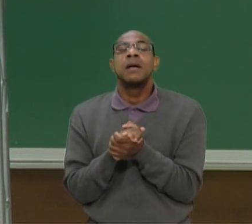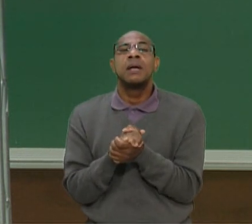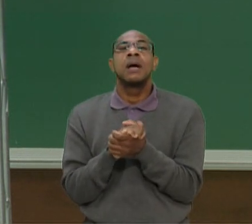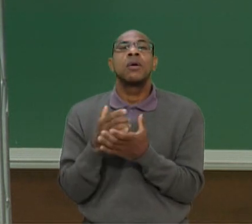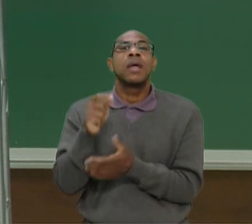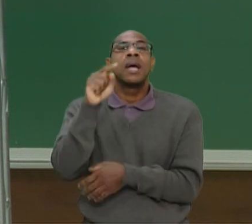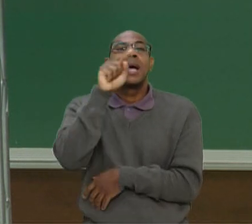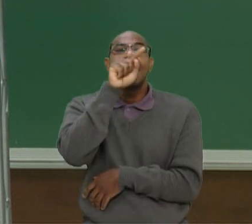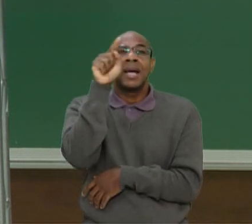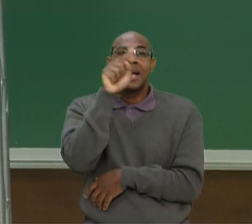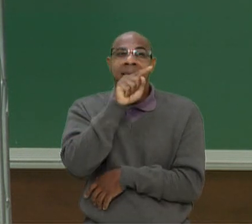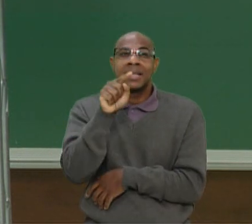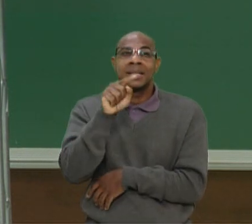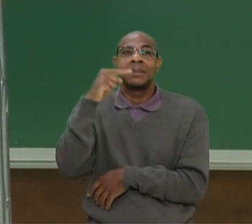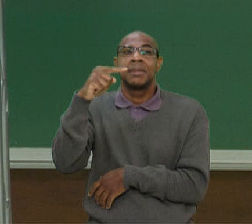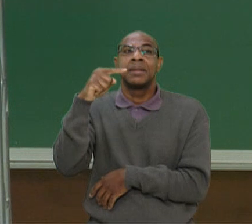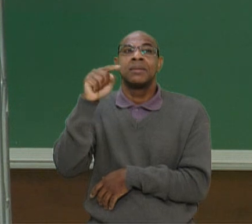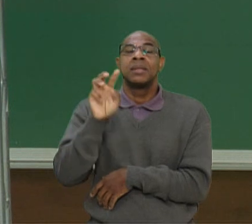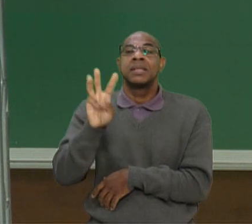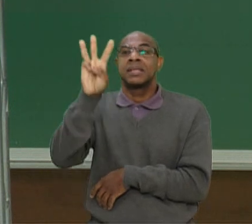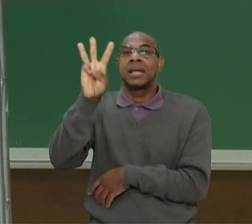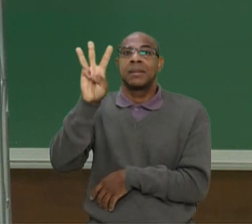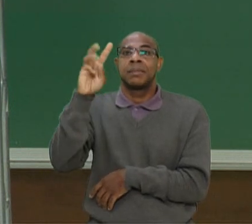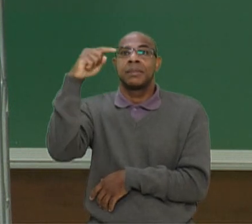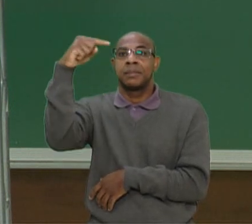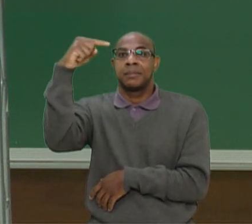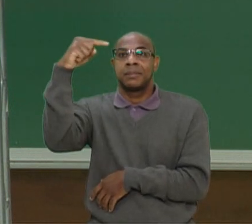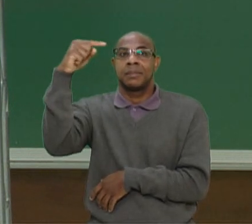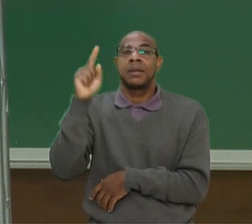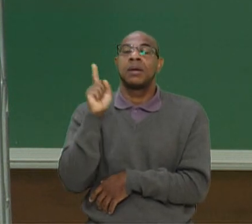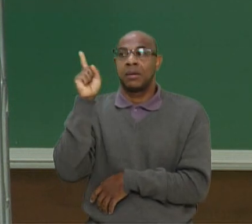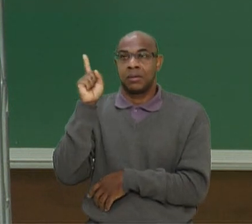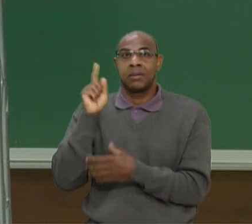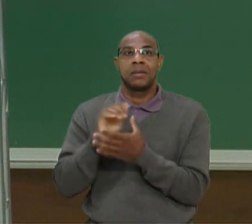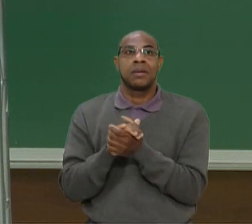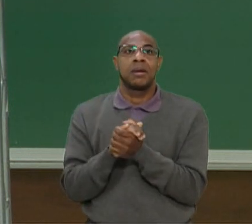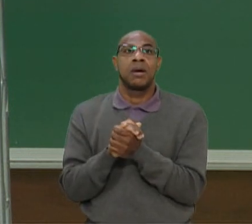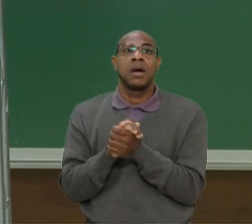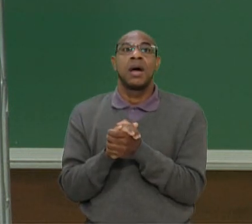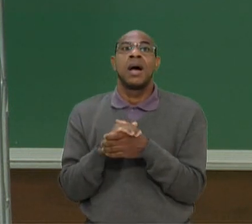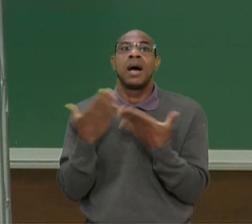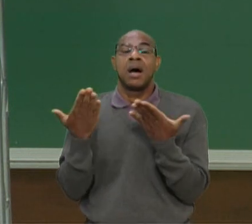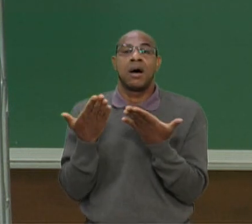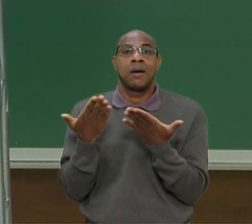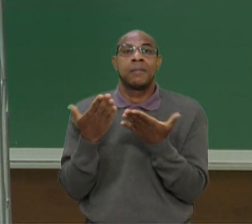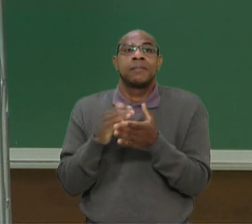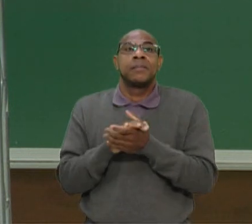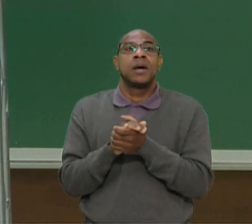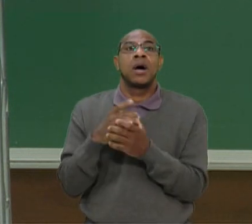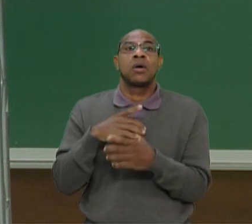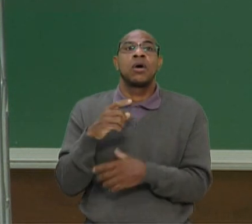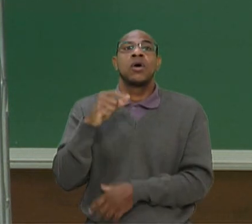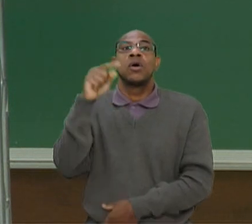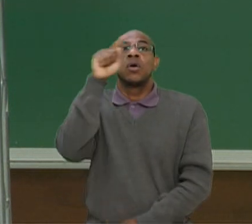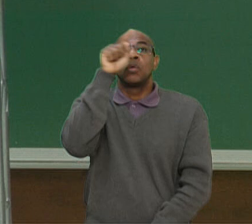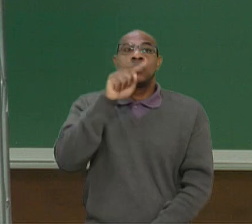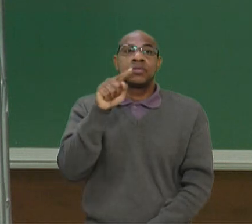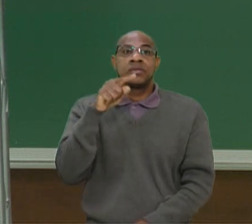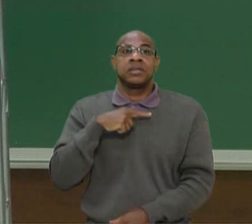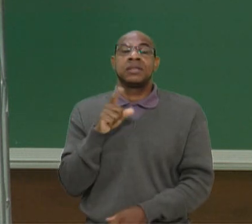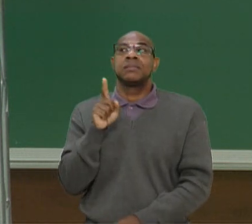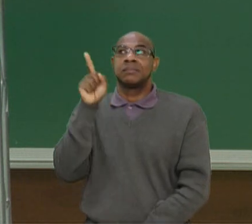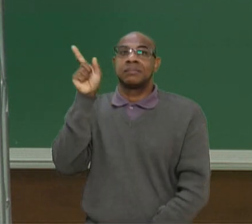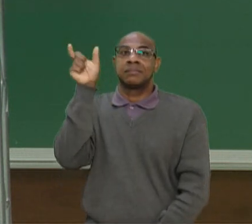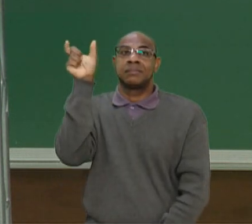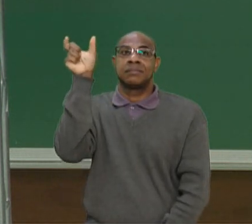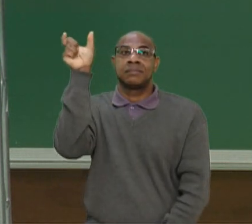o conjugado de w? Então, primeira coisa, vamos primeiro fazer esse conjugado. Então, o z está aqui